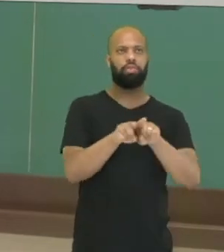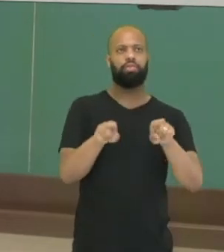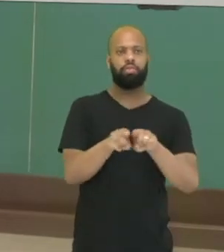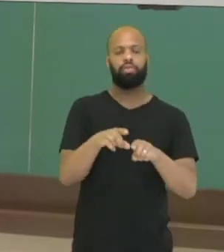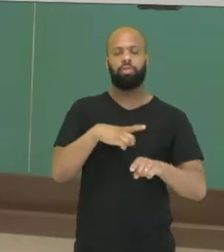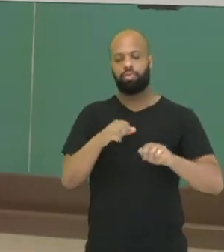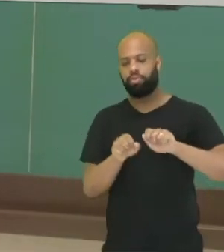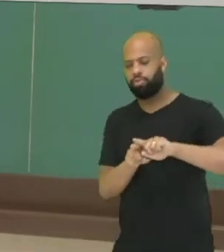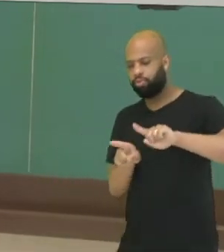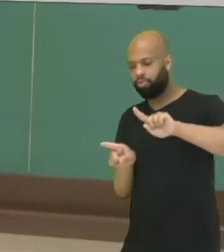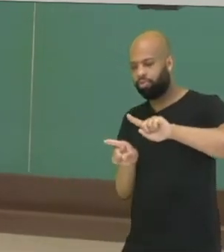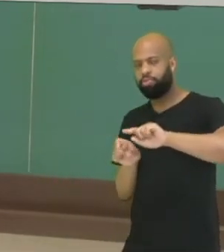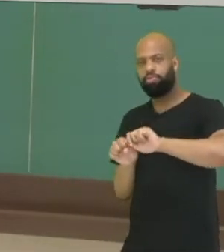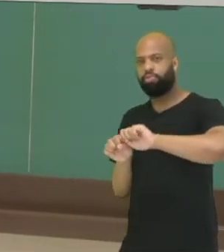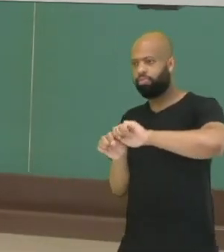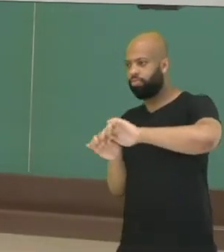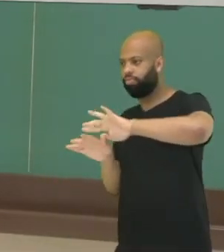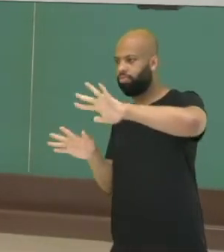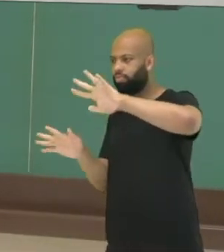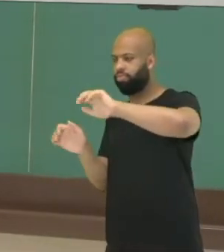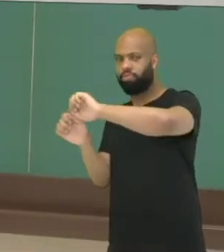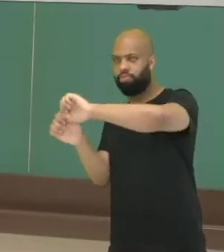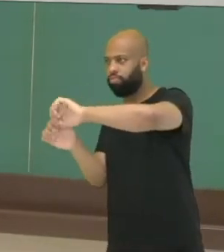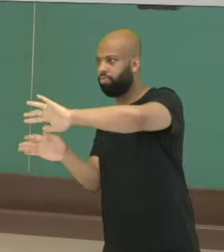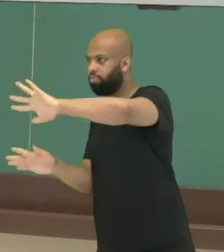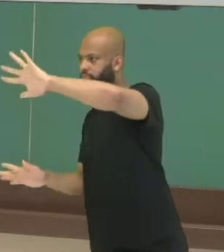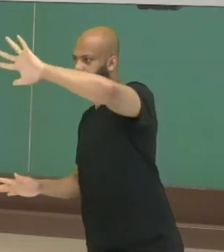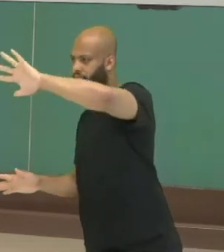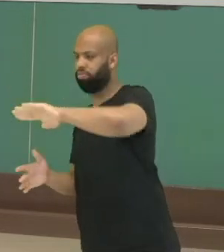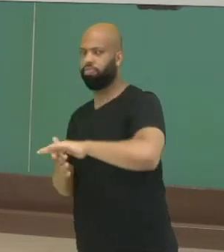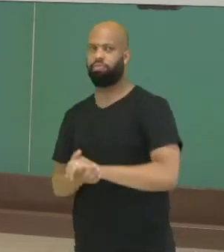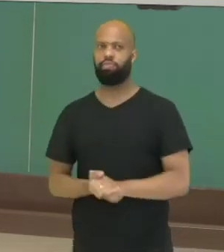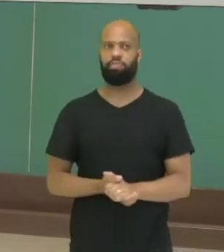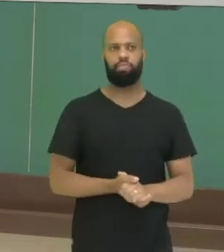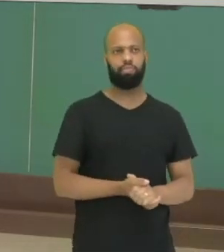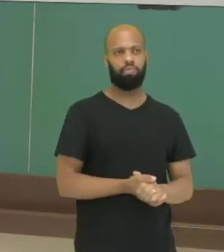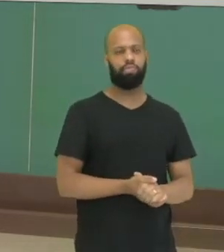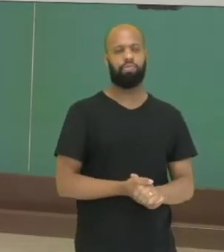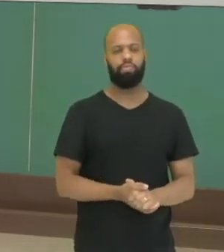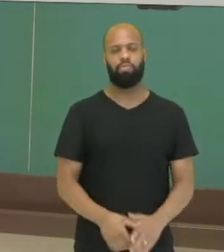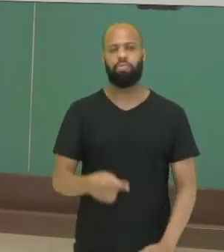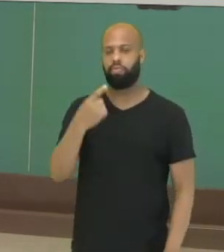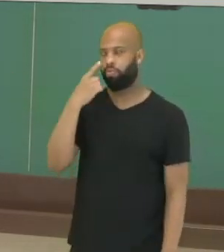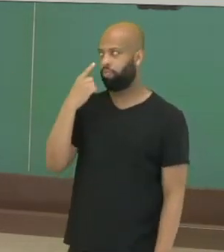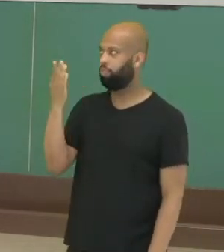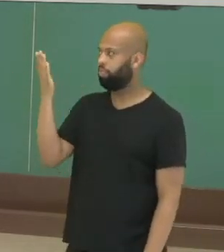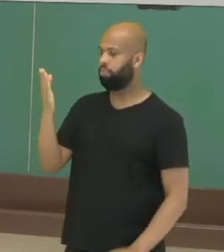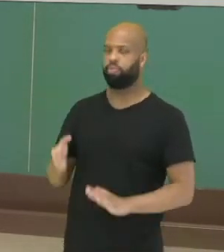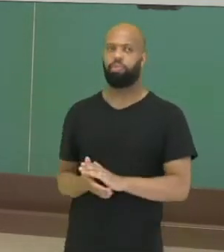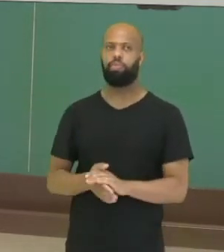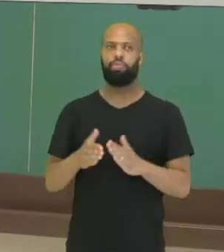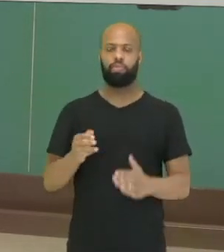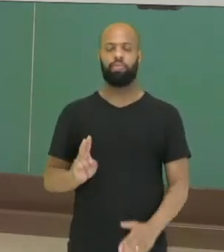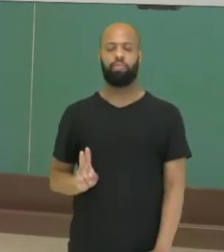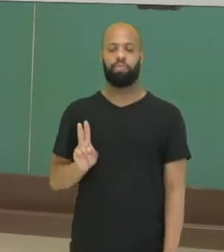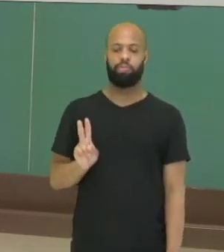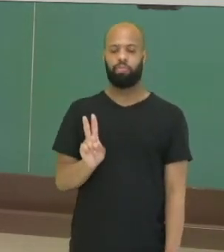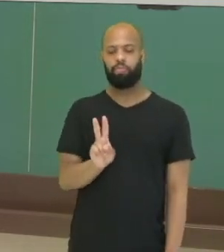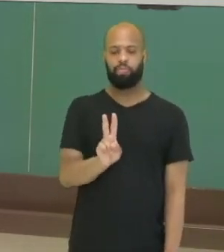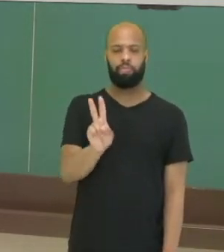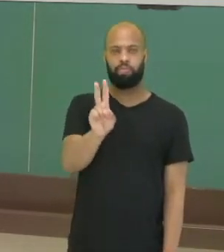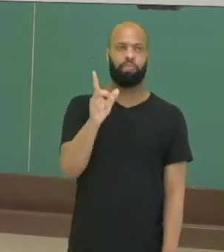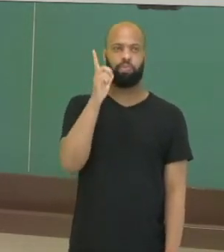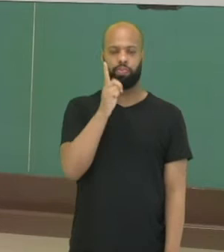galhos menores, né? Por isso o nome, árvore de possibilidades. Dá uma olhada. Elas foram no